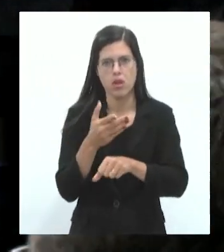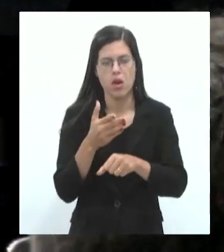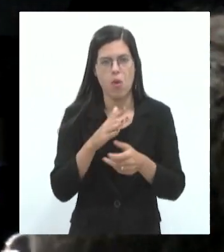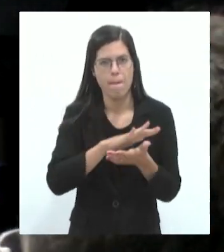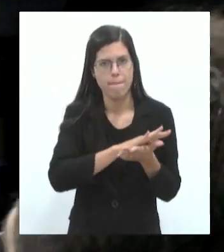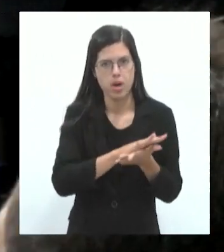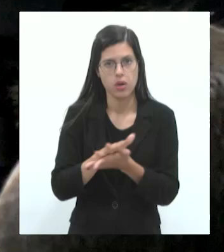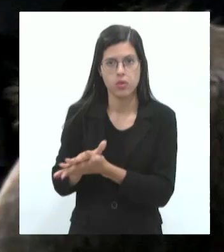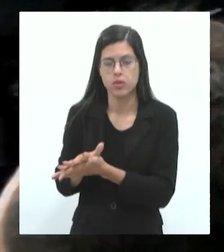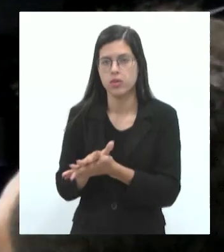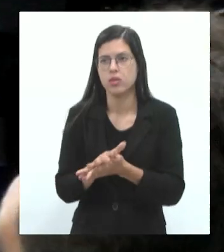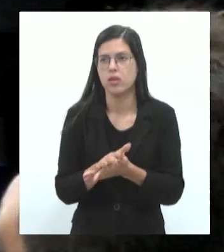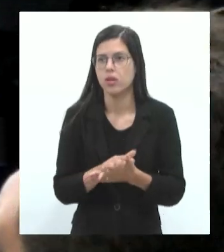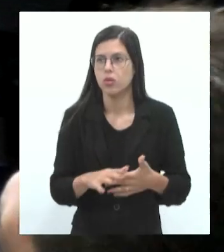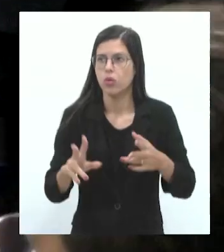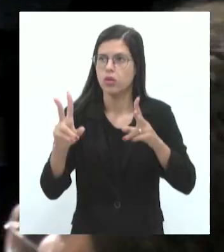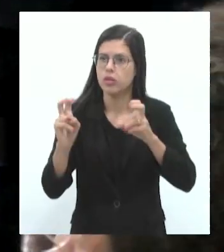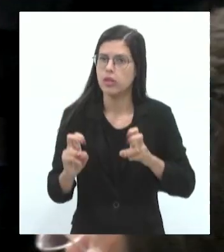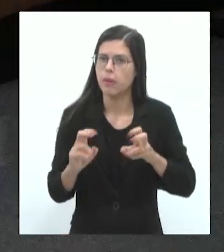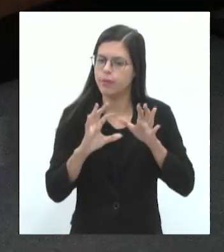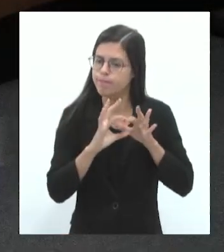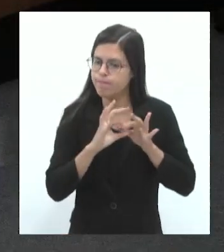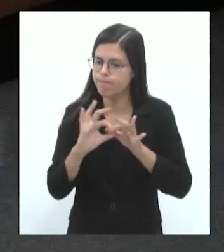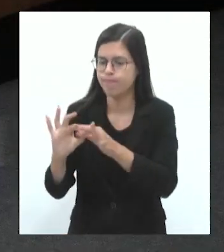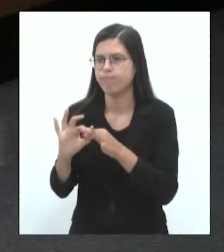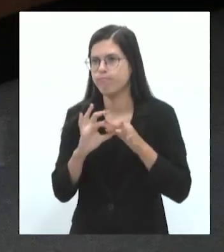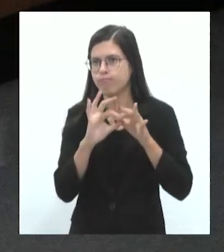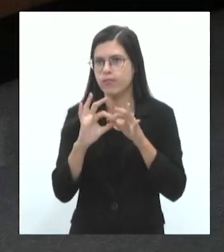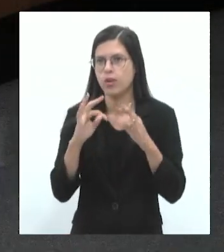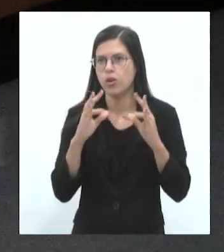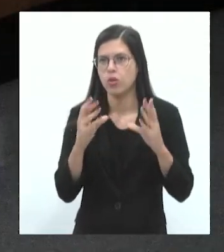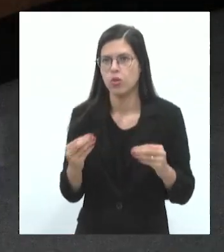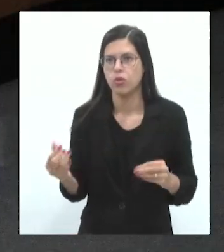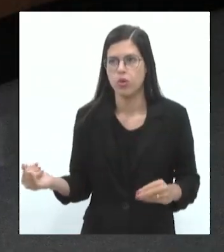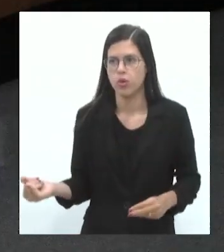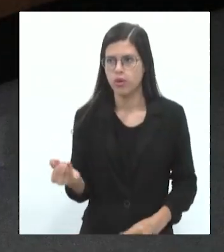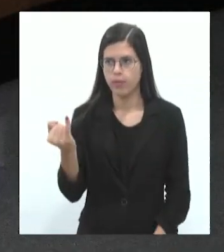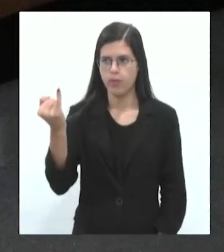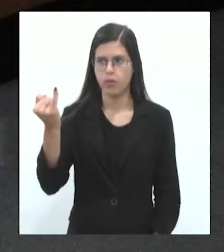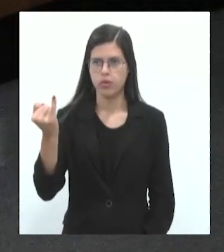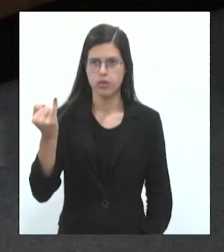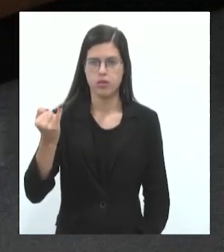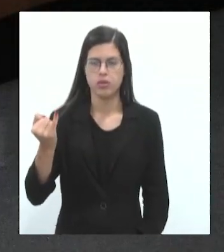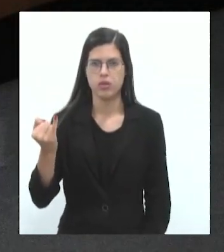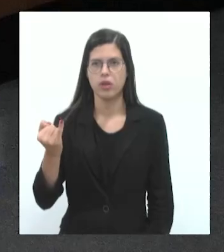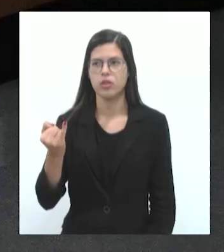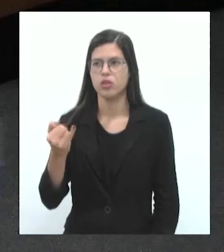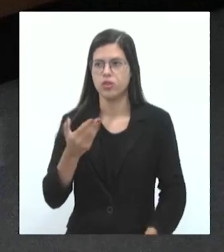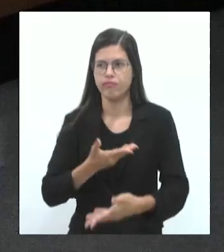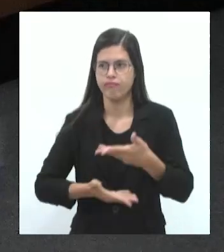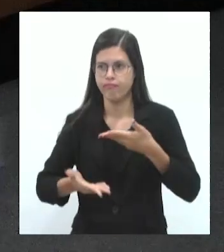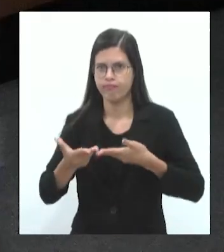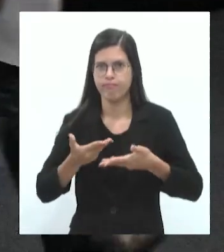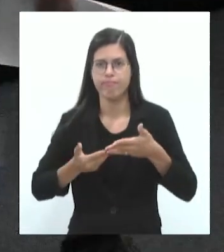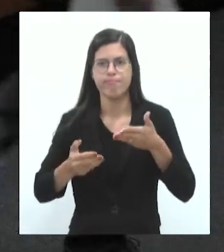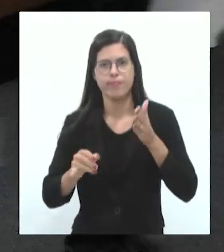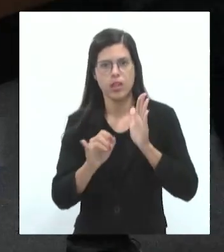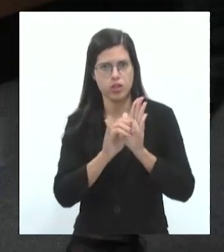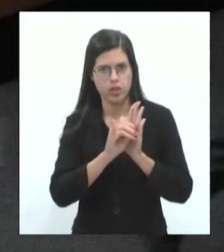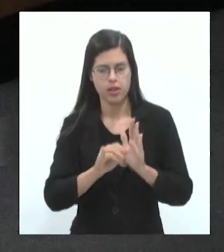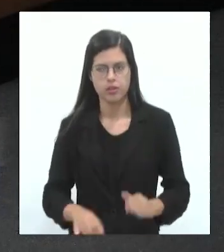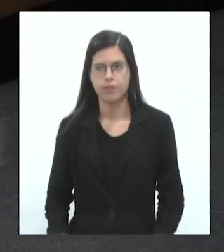um tema que nos une a todos. Às vezes é bom cultivar as nossas identidades. Presidente, por fim, eu